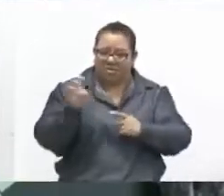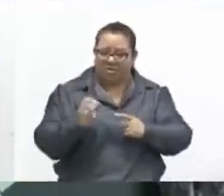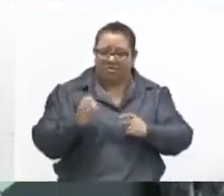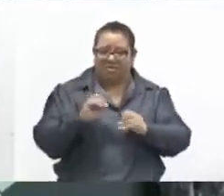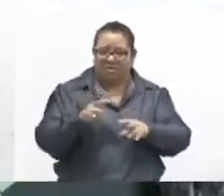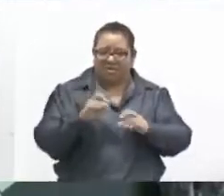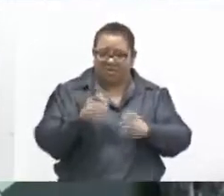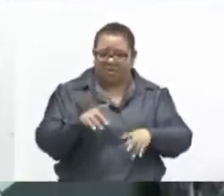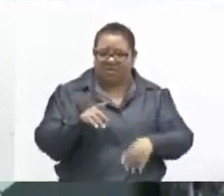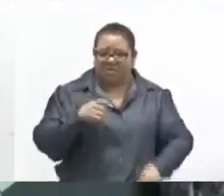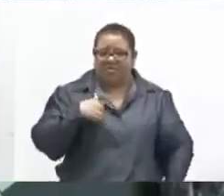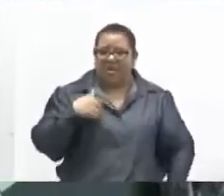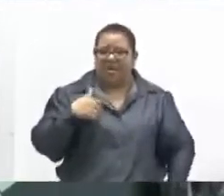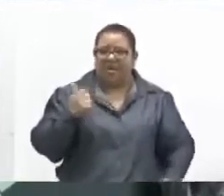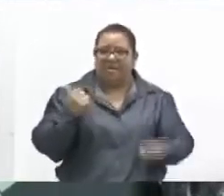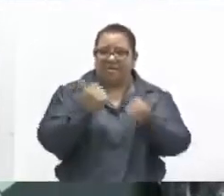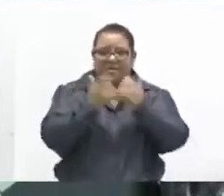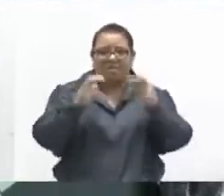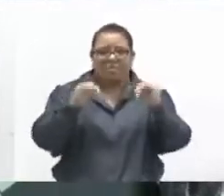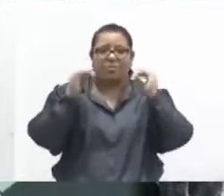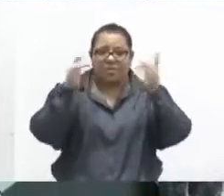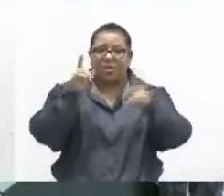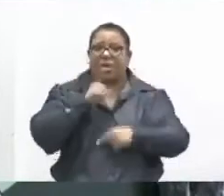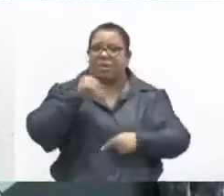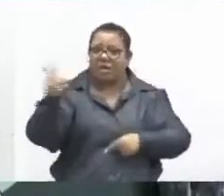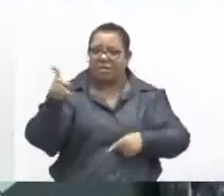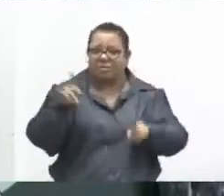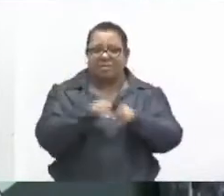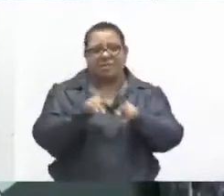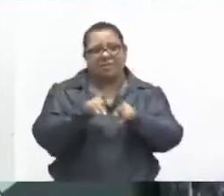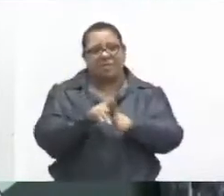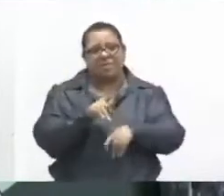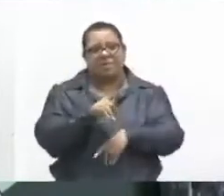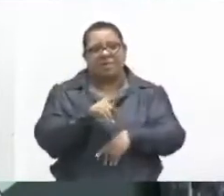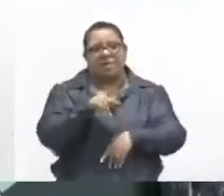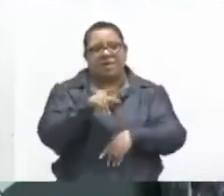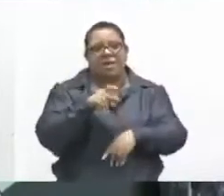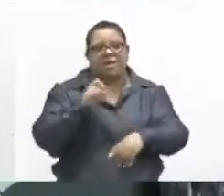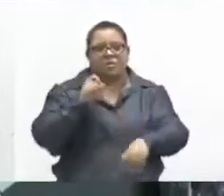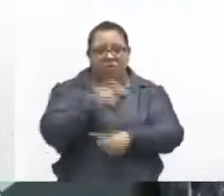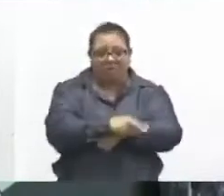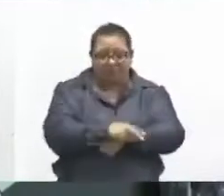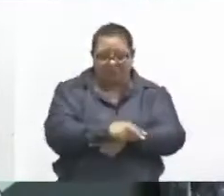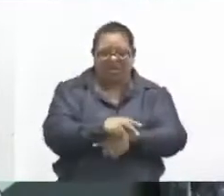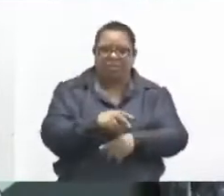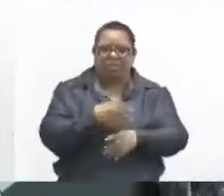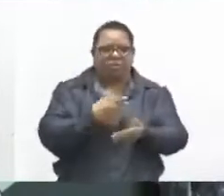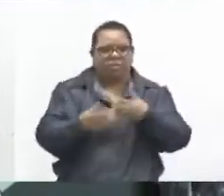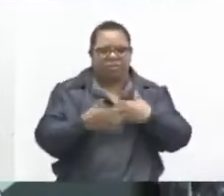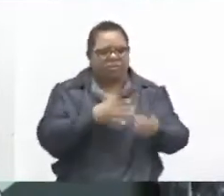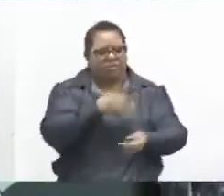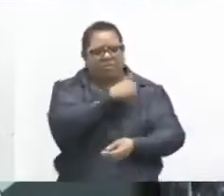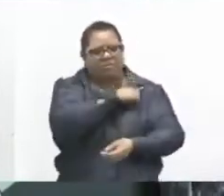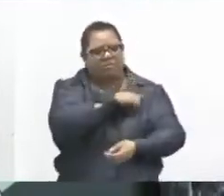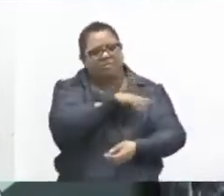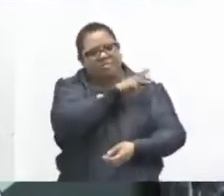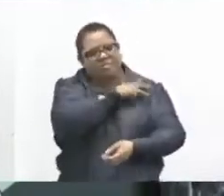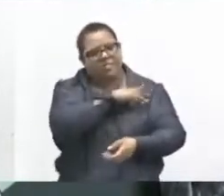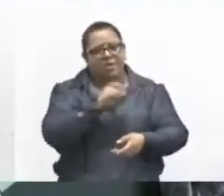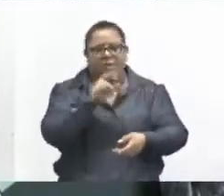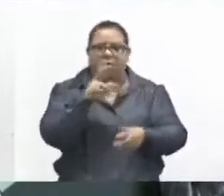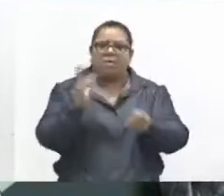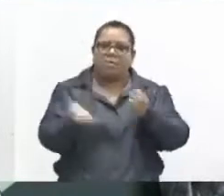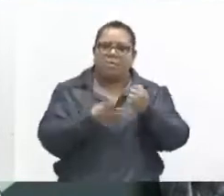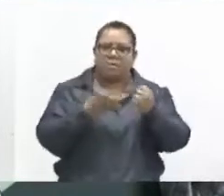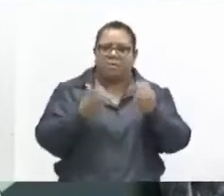ensino superior lá. A gente coloca que o estudante ele não precisa só ingressar, seja no ensino médio, fundamental, na rede básica ou na